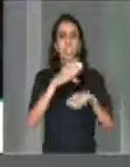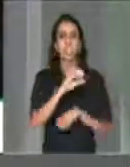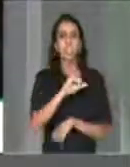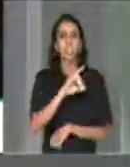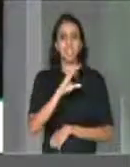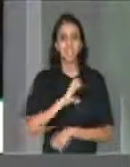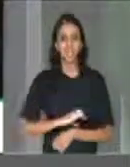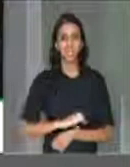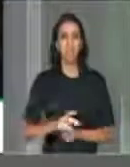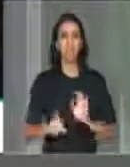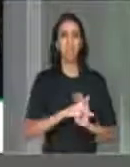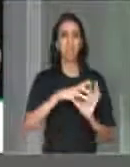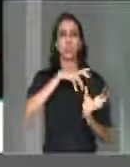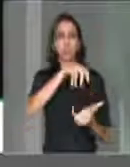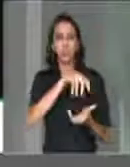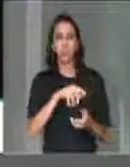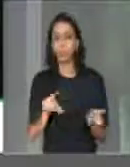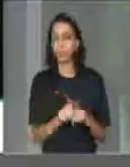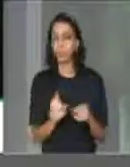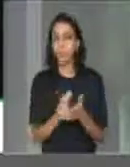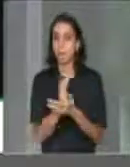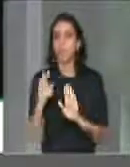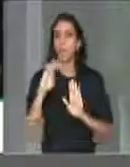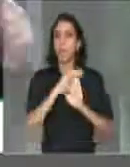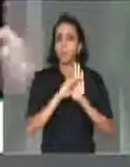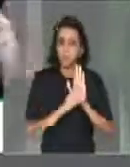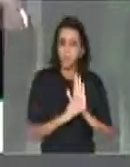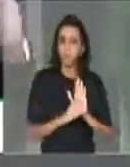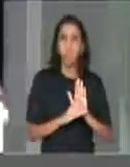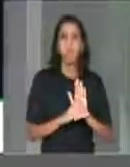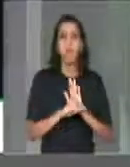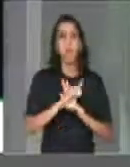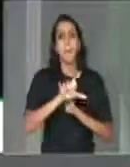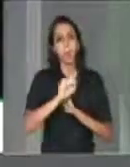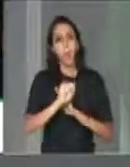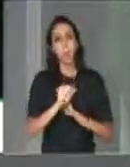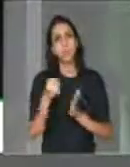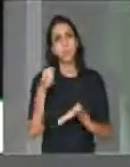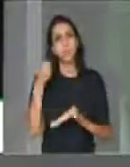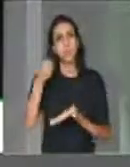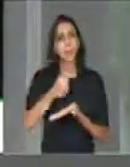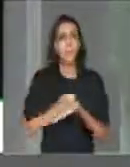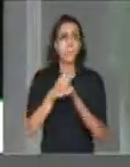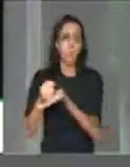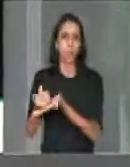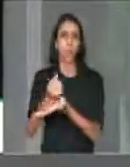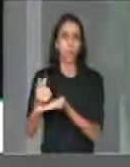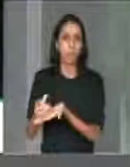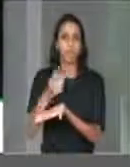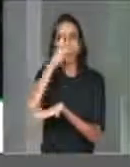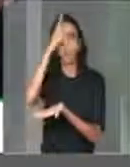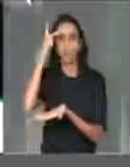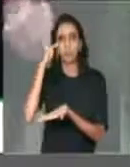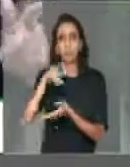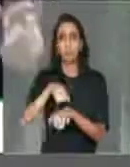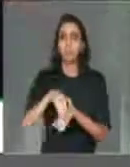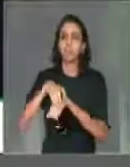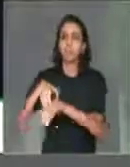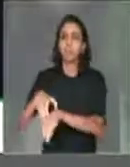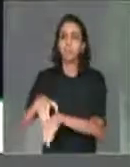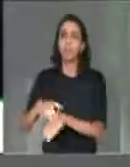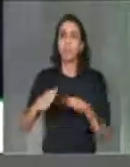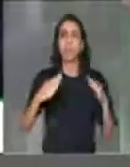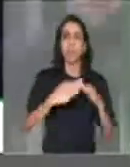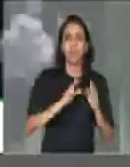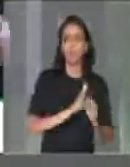Rubens, ou mesmo de programas de bolsa para garantir que o estudante pobre possa se deslocar aos núcleos para realizar cursos clássicos que